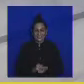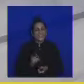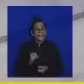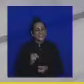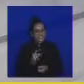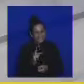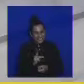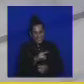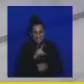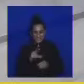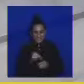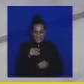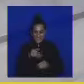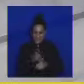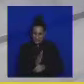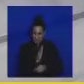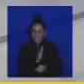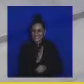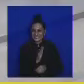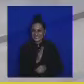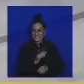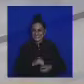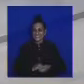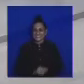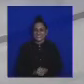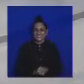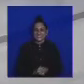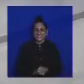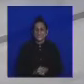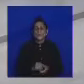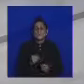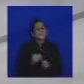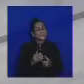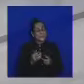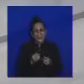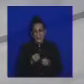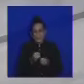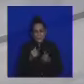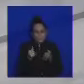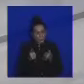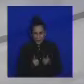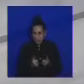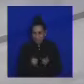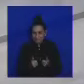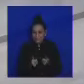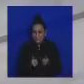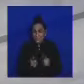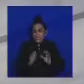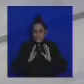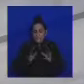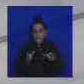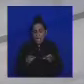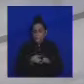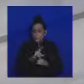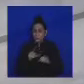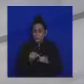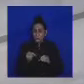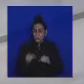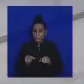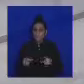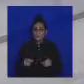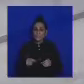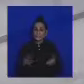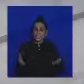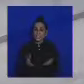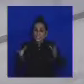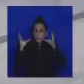Ok, sorteio validado. Muito bem, já temos então todos os sorteios desta noite.